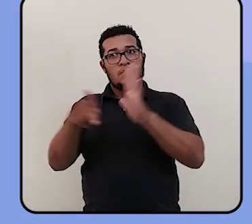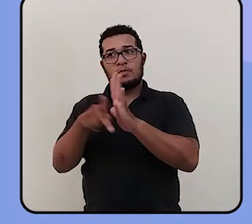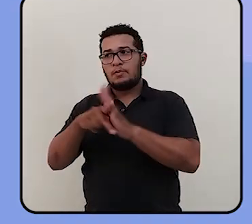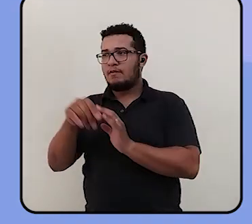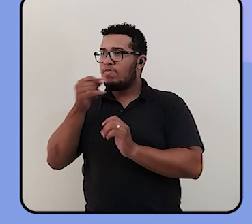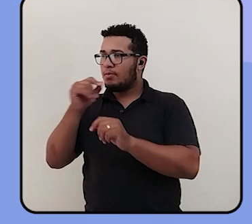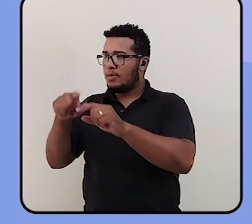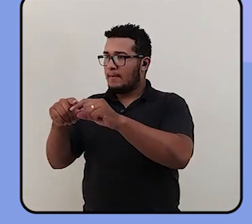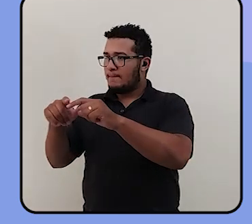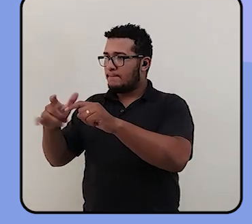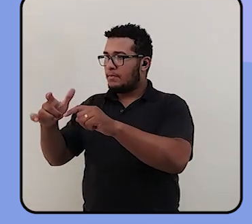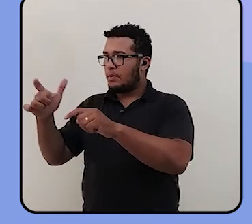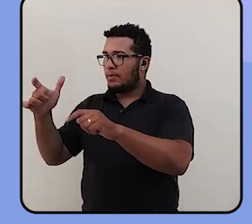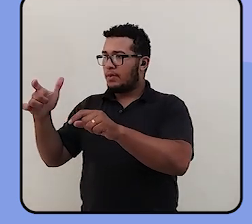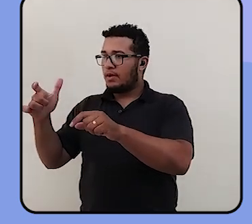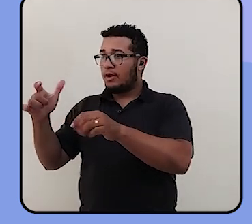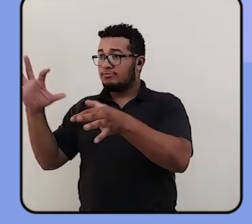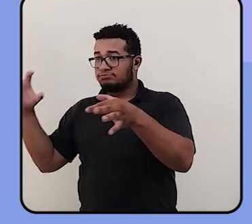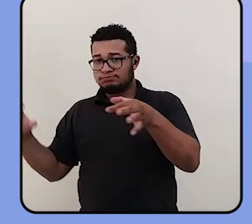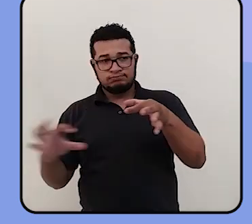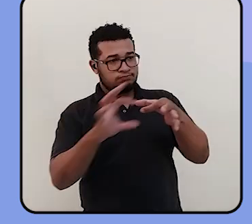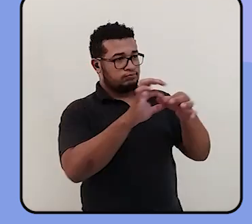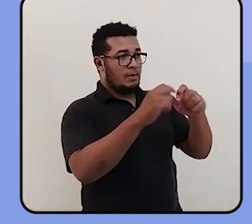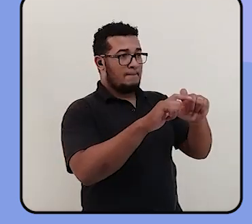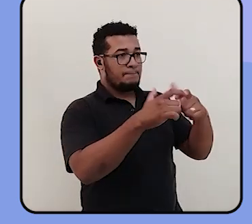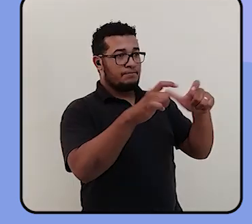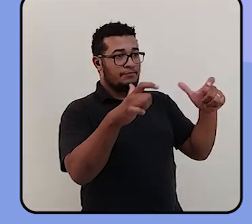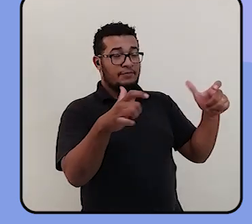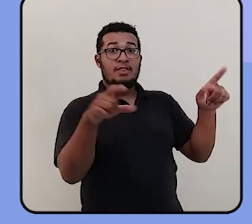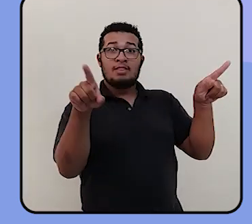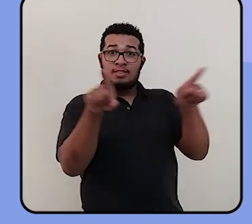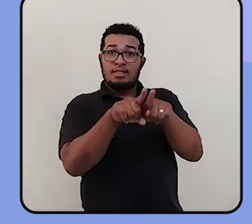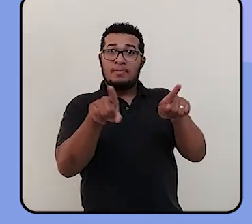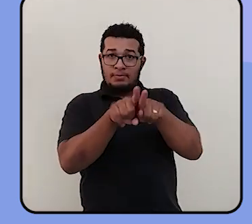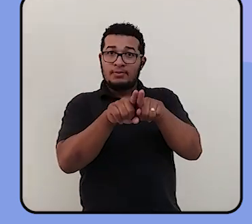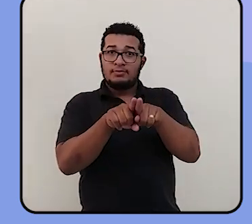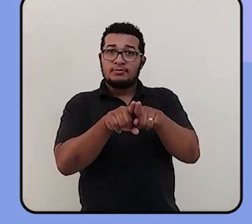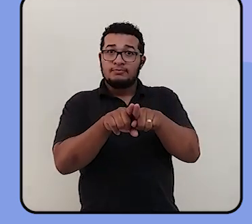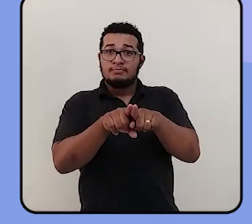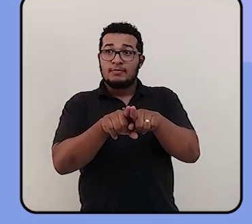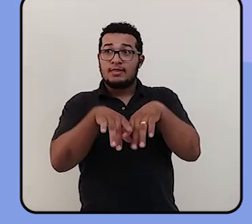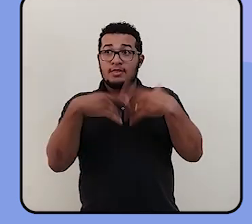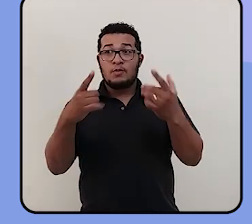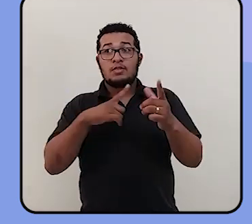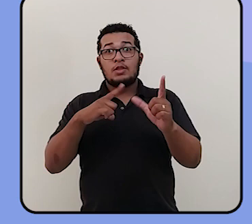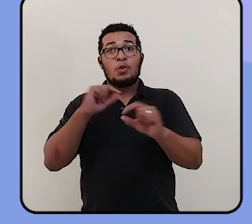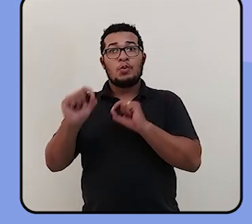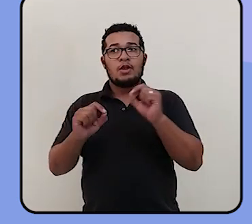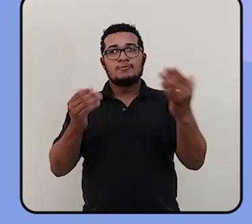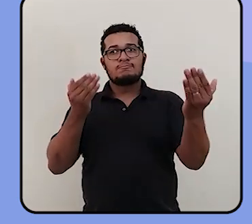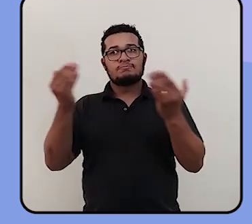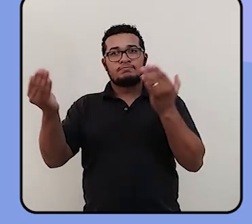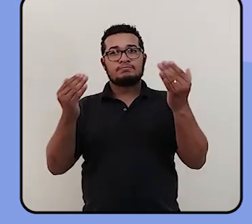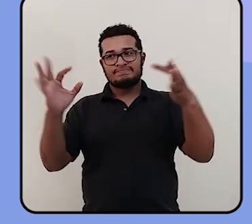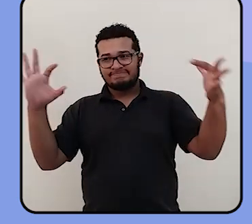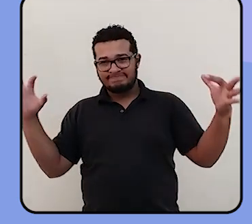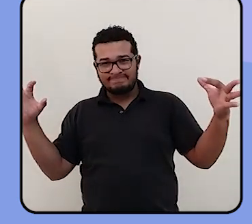uma grandeza provoca a variação de outra grandeza, na mesma razão, temos